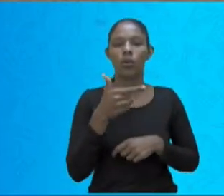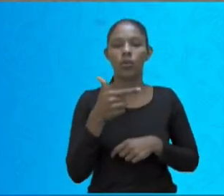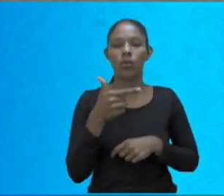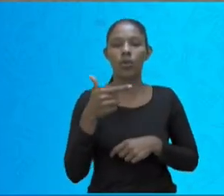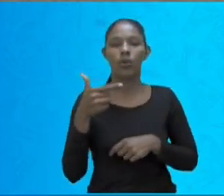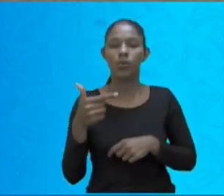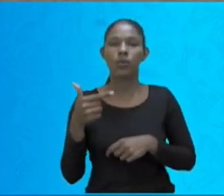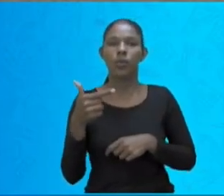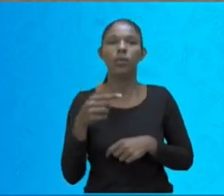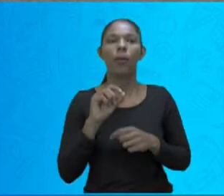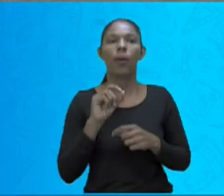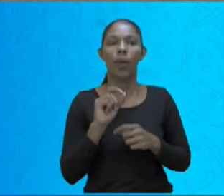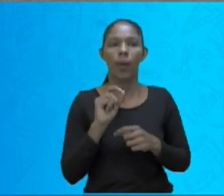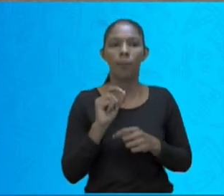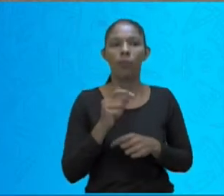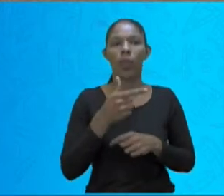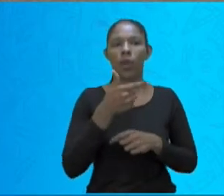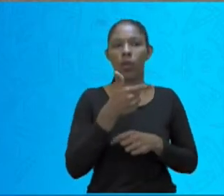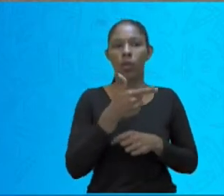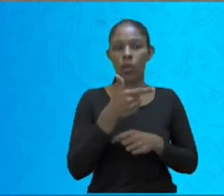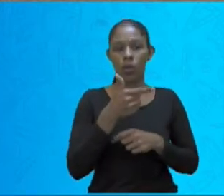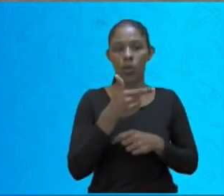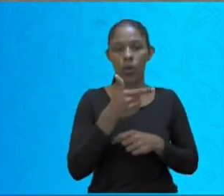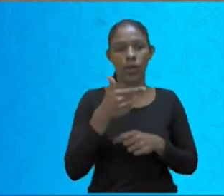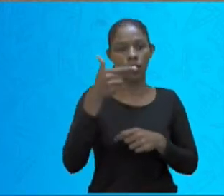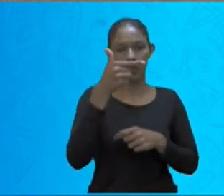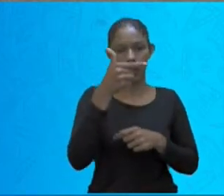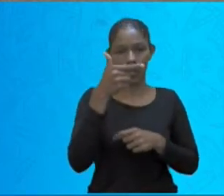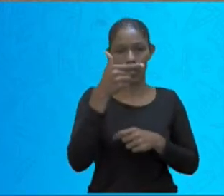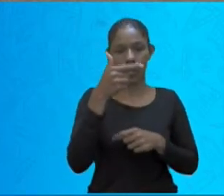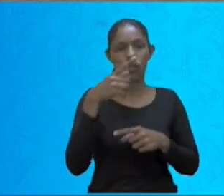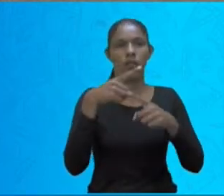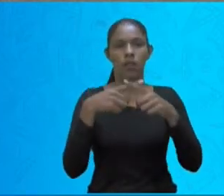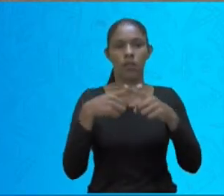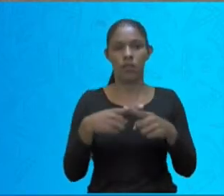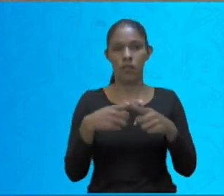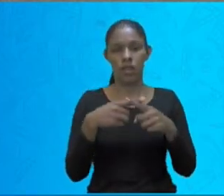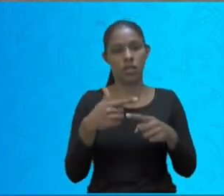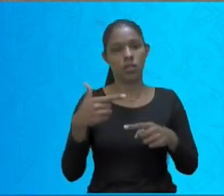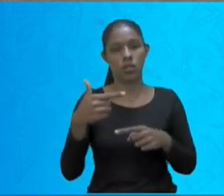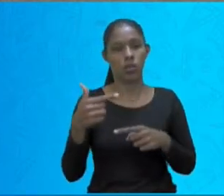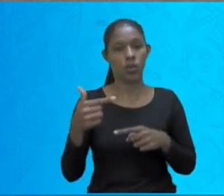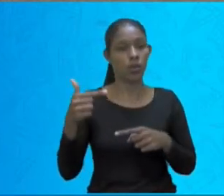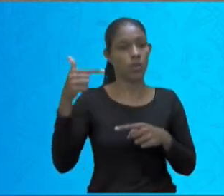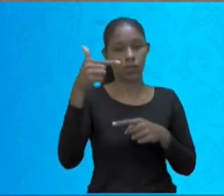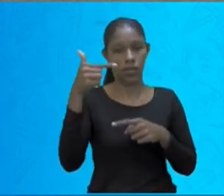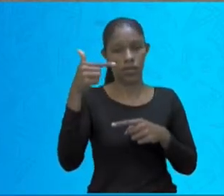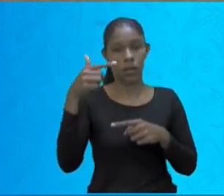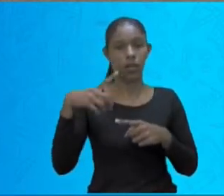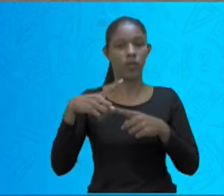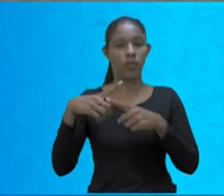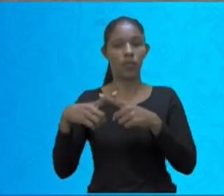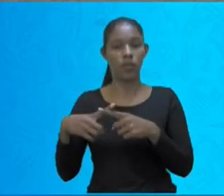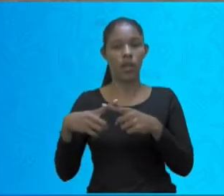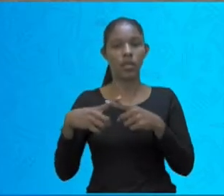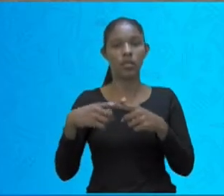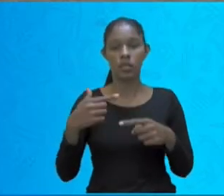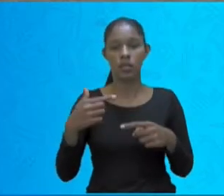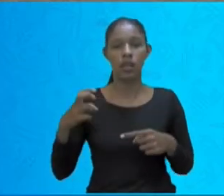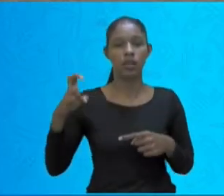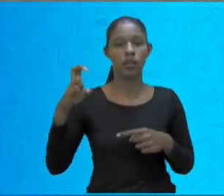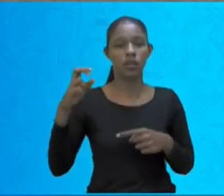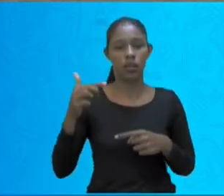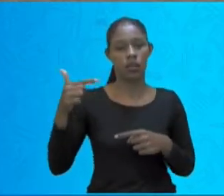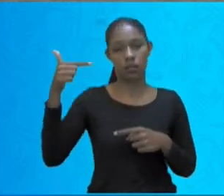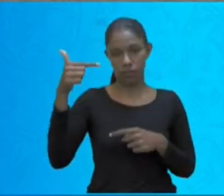para facilitar para mim. Coloquei 2 ao quadrado vezes 2 ao quadrado vezes 5